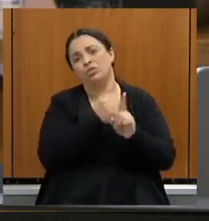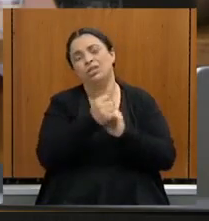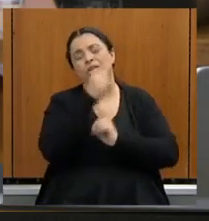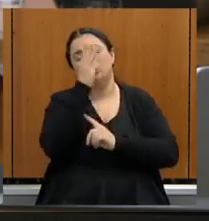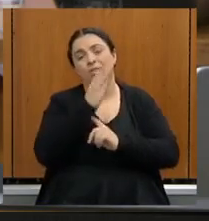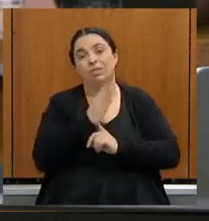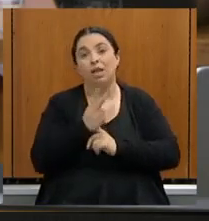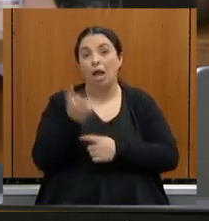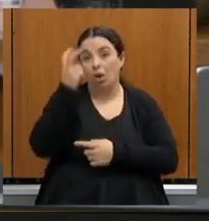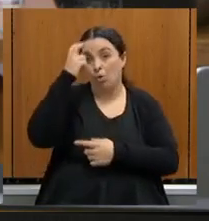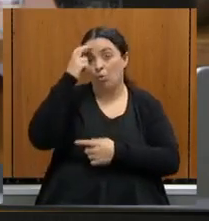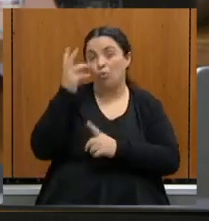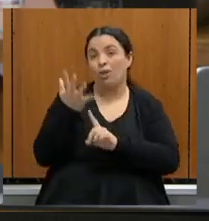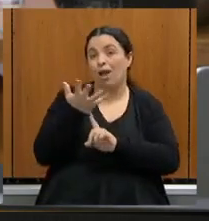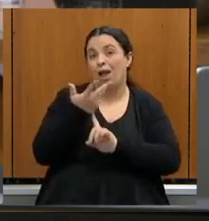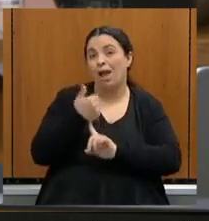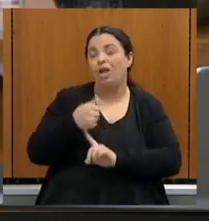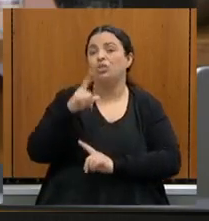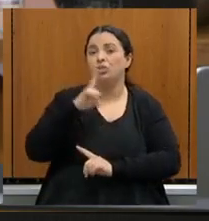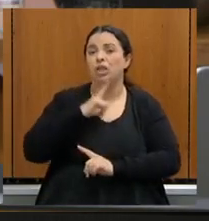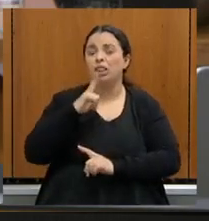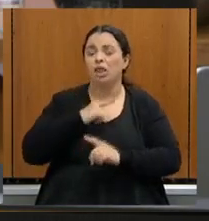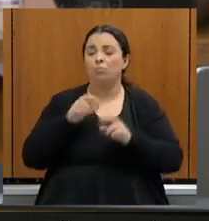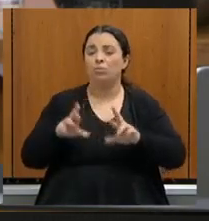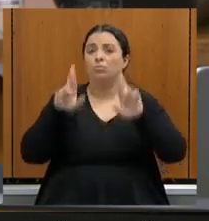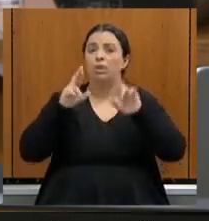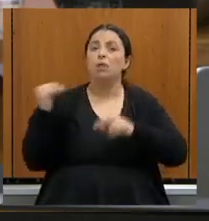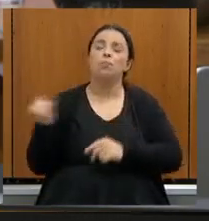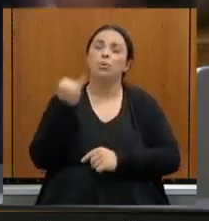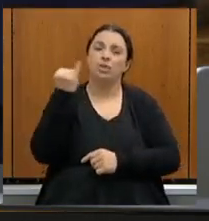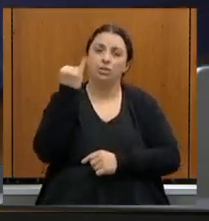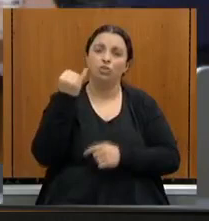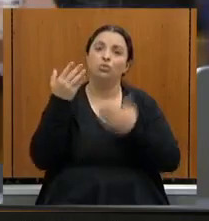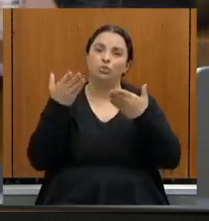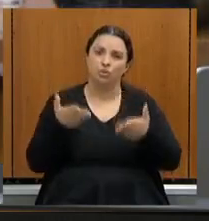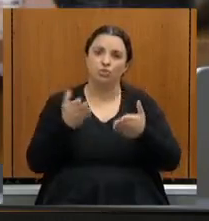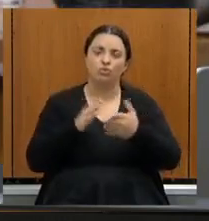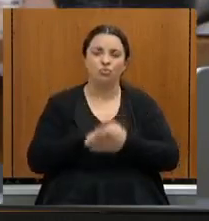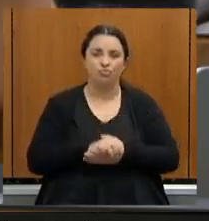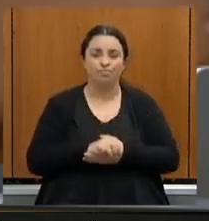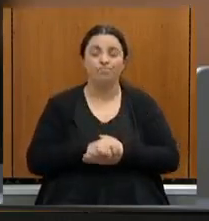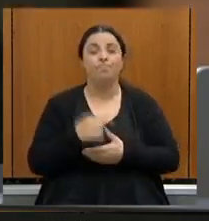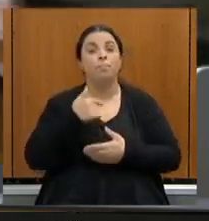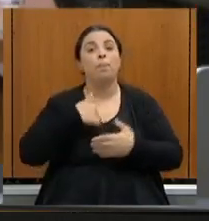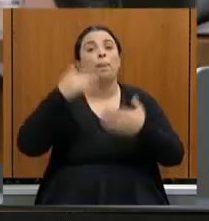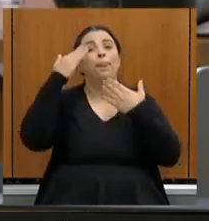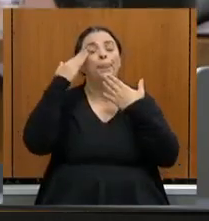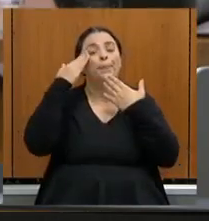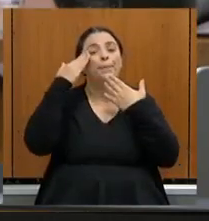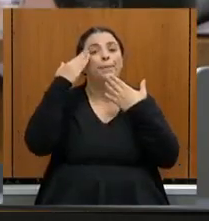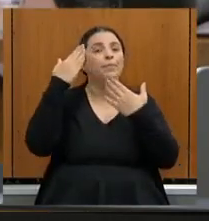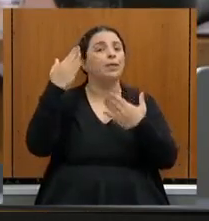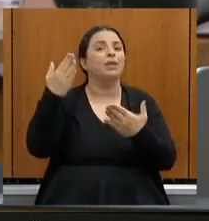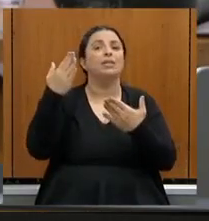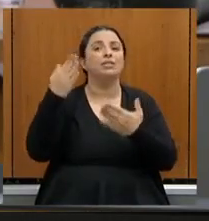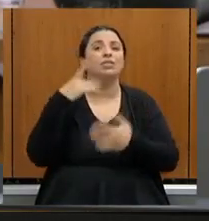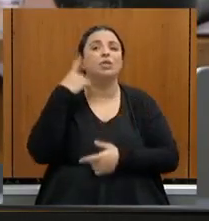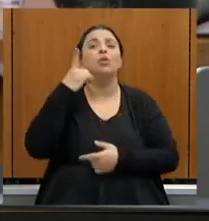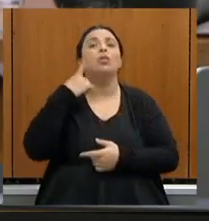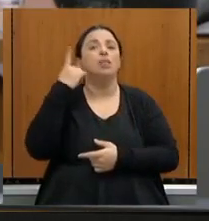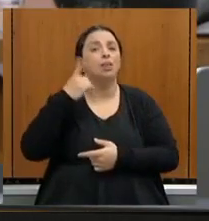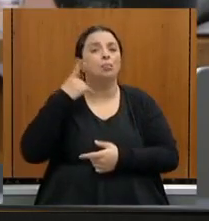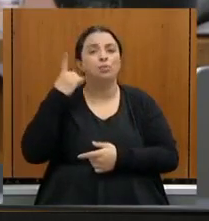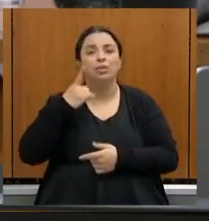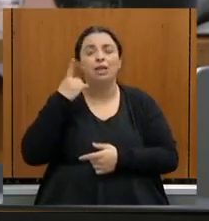arte tem um papel importantíssimo nisso quero agradecer ao deputado